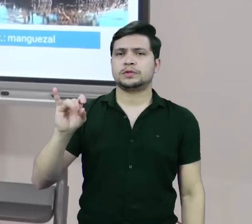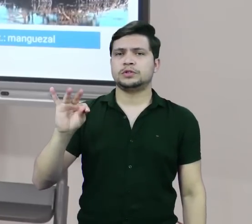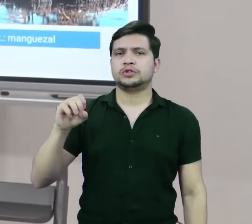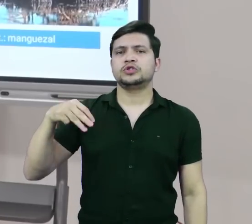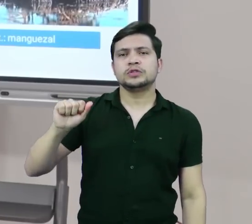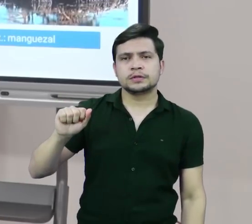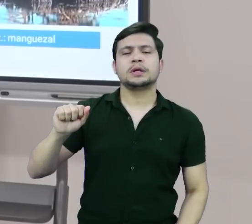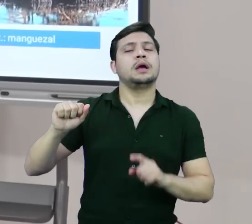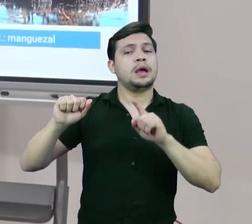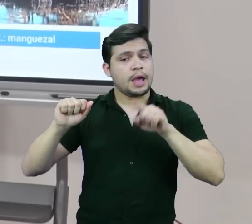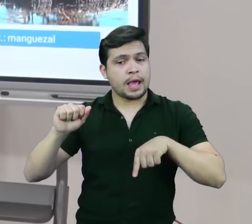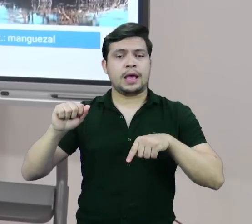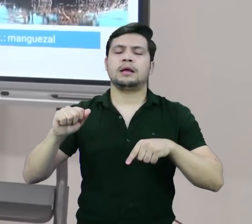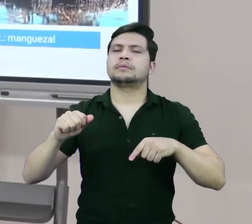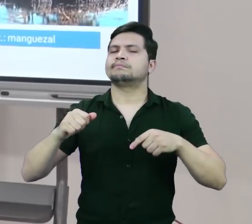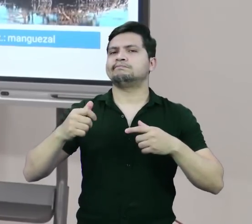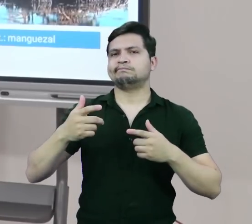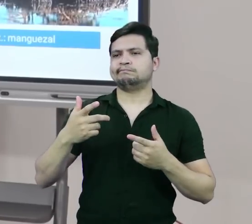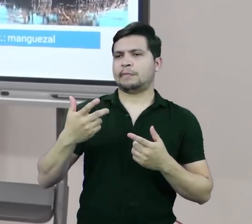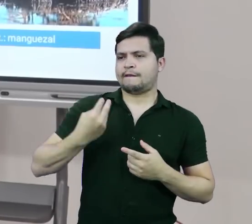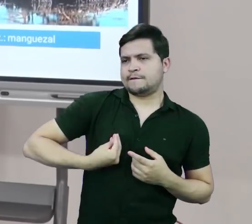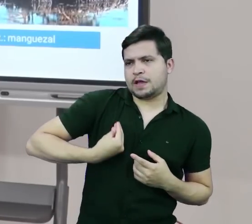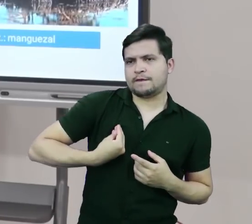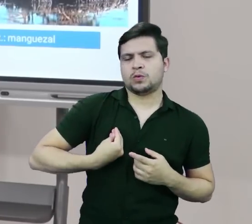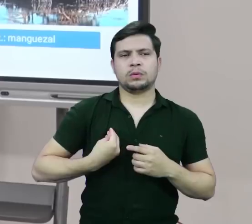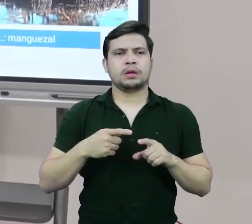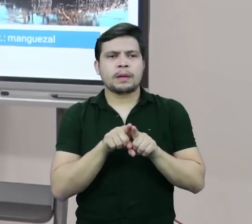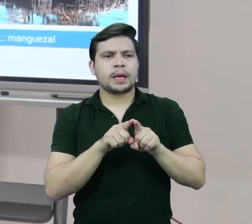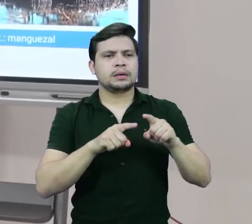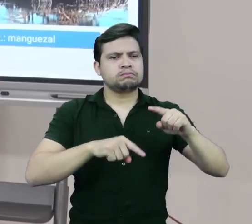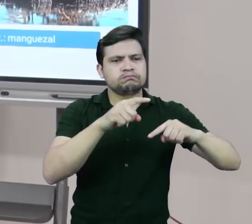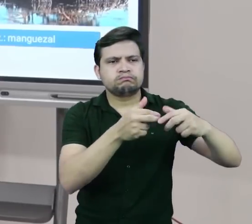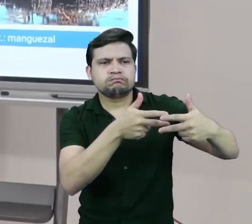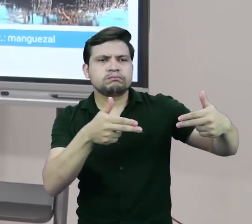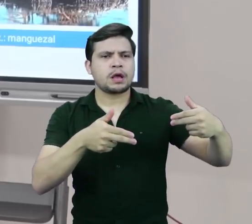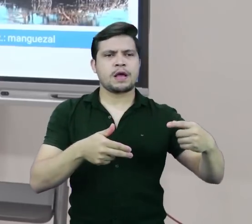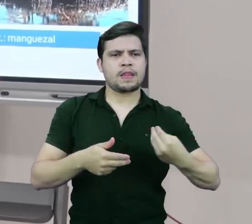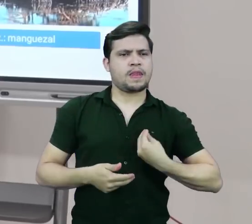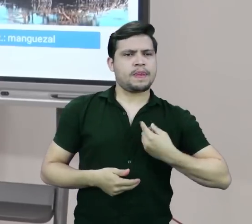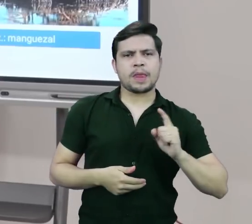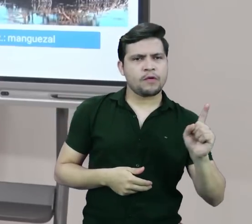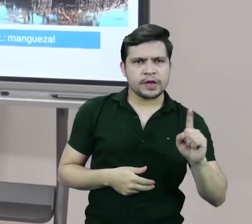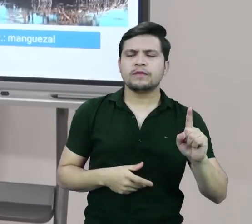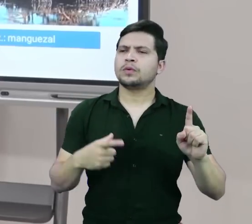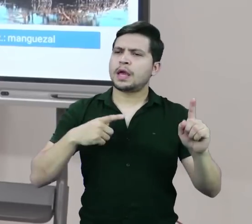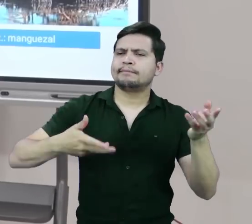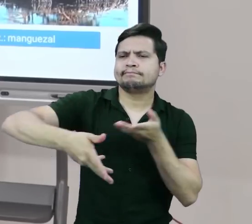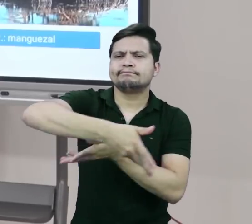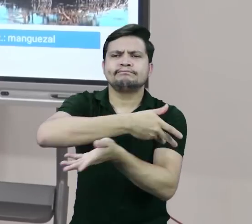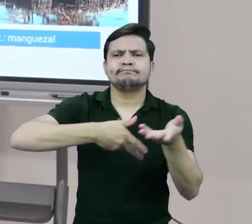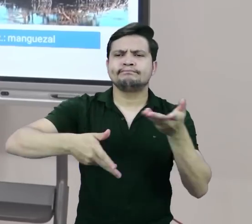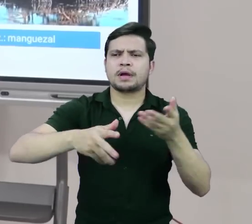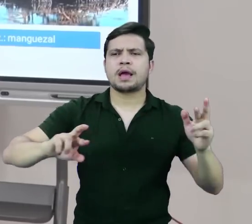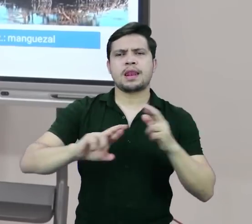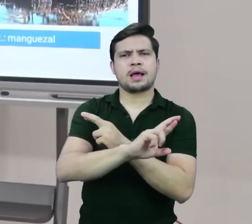o ecossistema? É uma unidade em que seres vivos e os componentes não vivos interagem formando um sistema